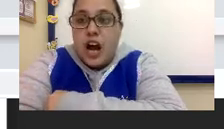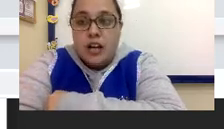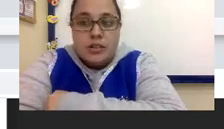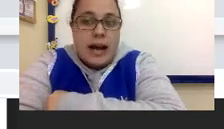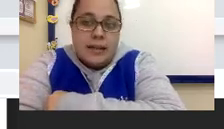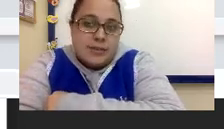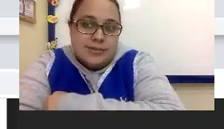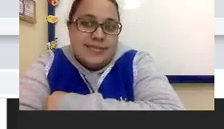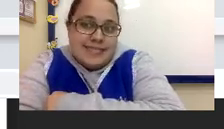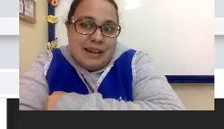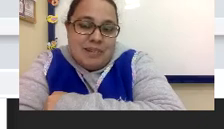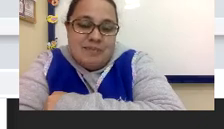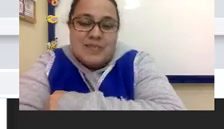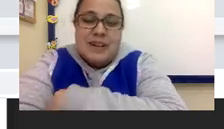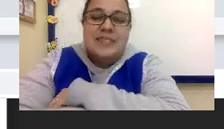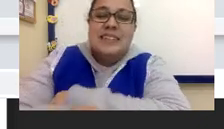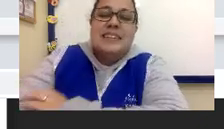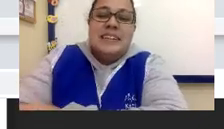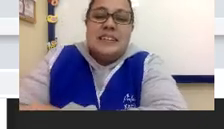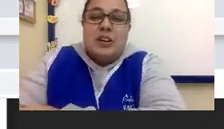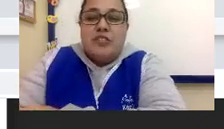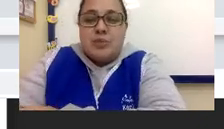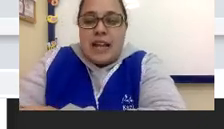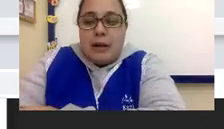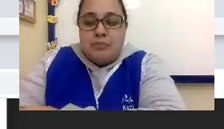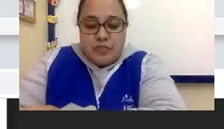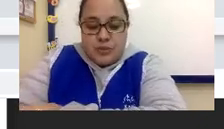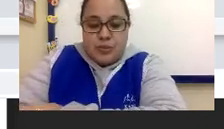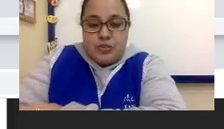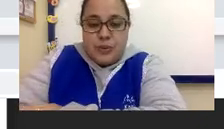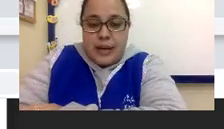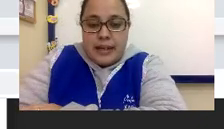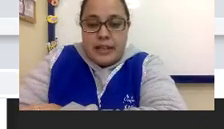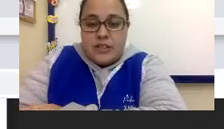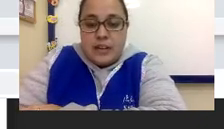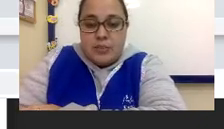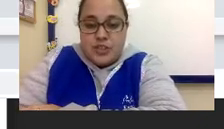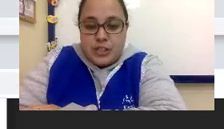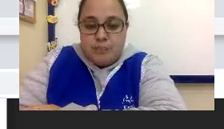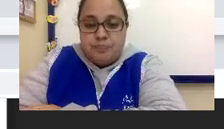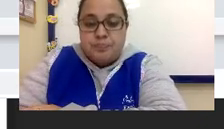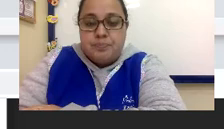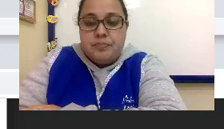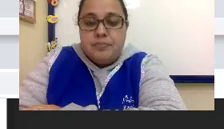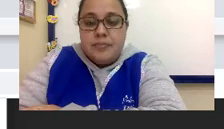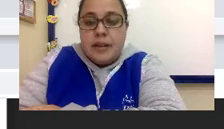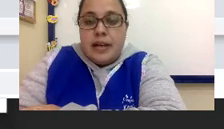nosso hálito. Tá bom, pessoal? Então vamos lá. Vamos continuar aqui na nossa apostila.